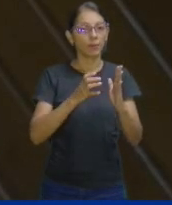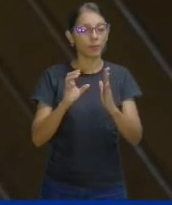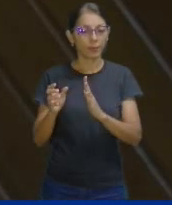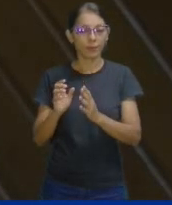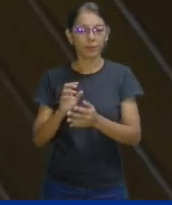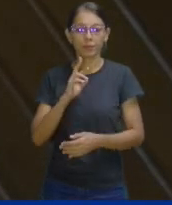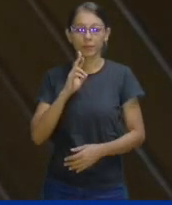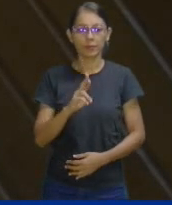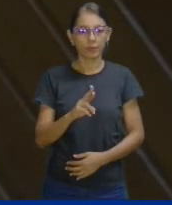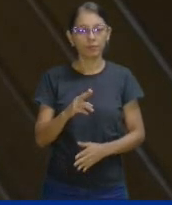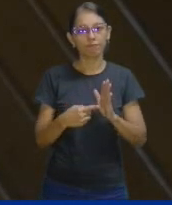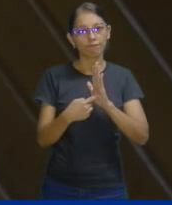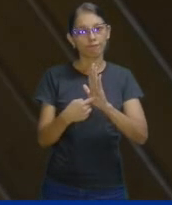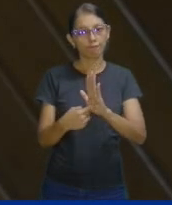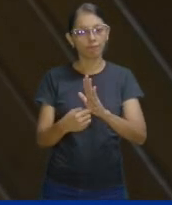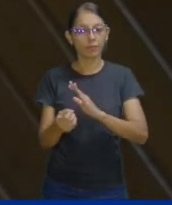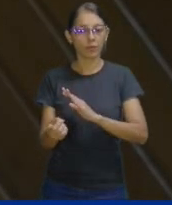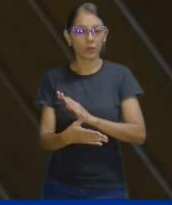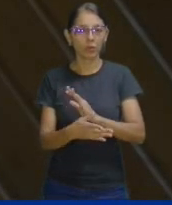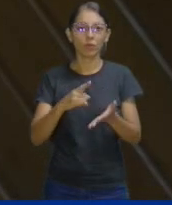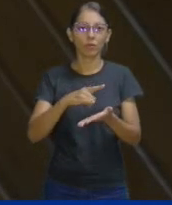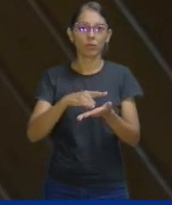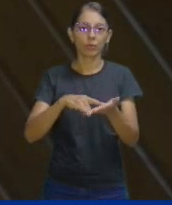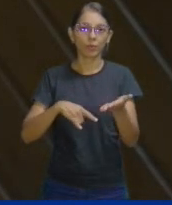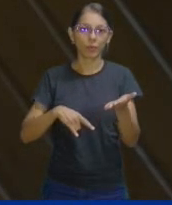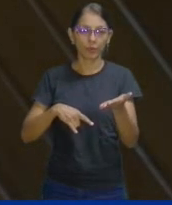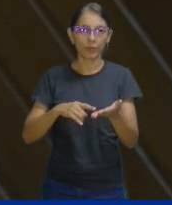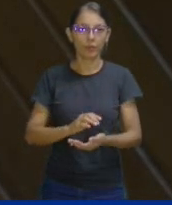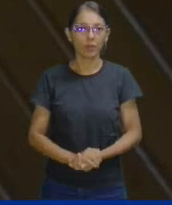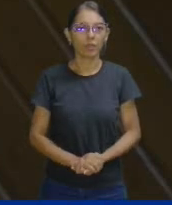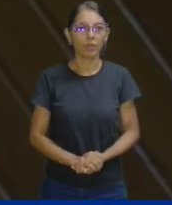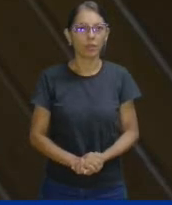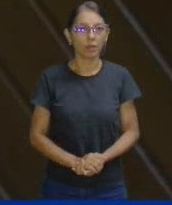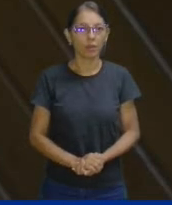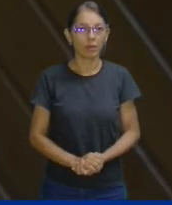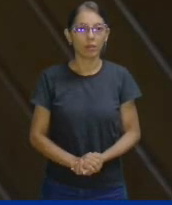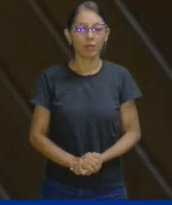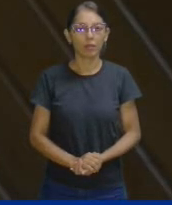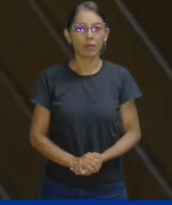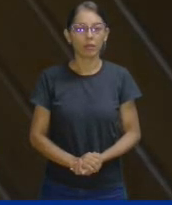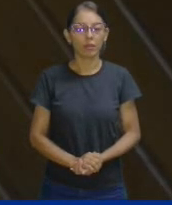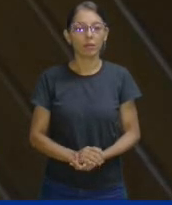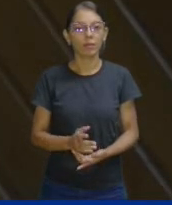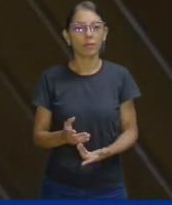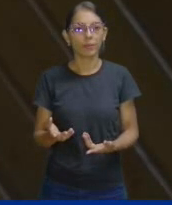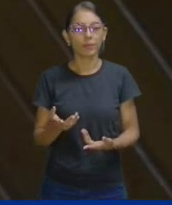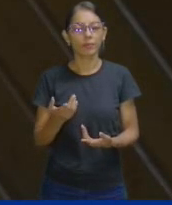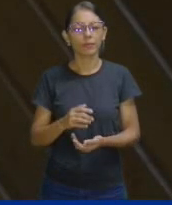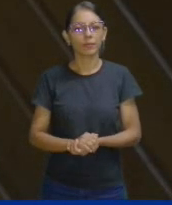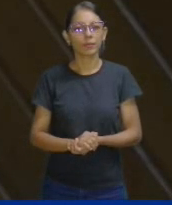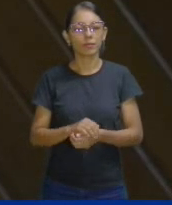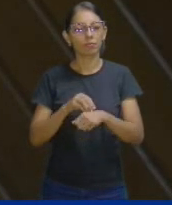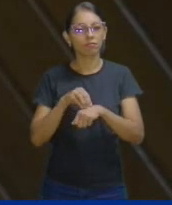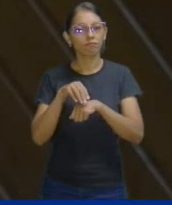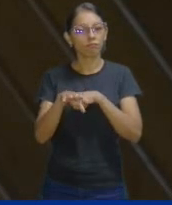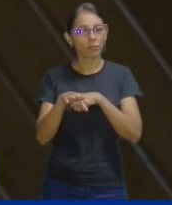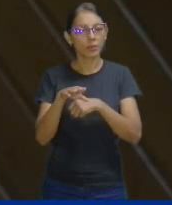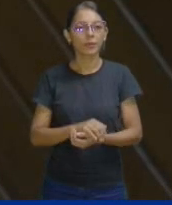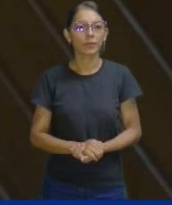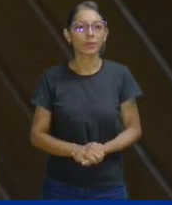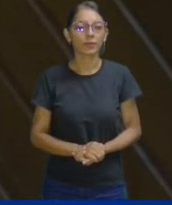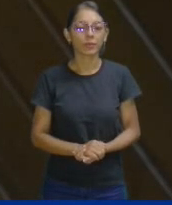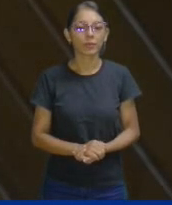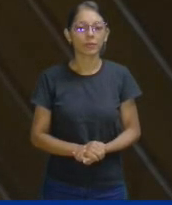agremiação apresentou novos documentos. O NACEP, em parecer conclusivo, sugeriu o deferimento do pedido